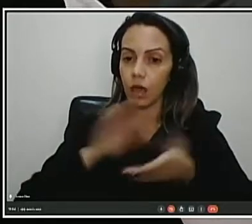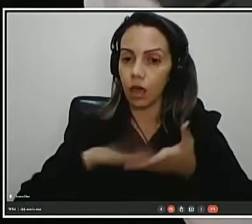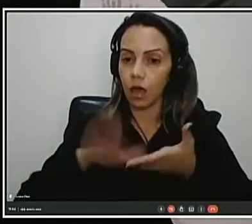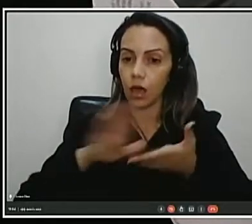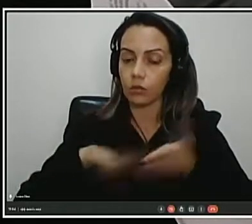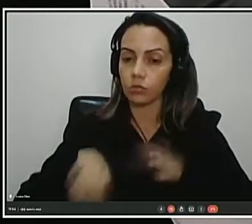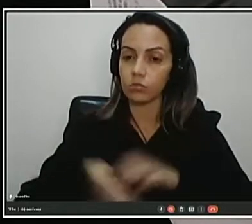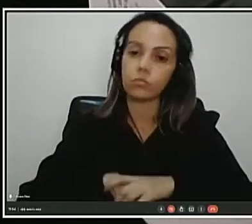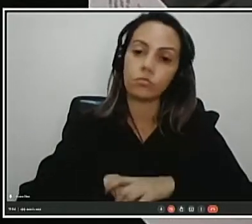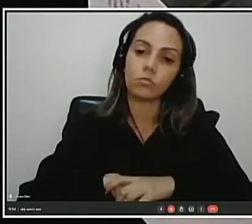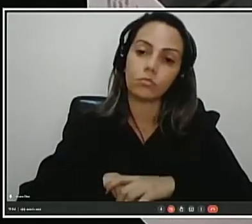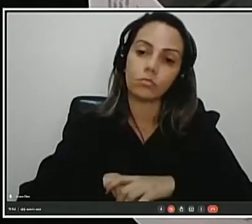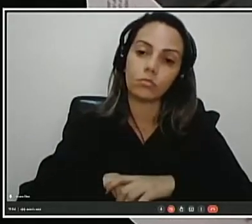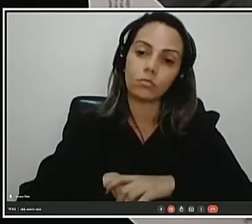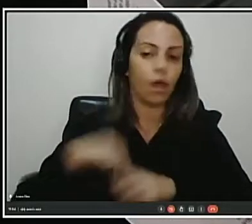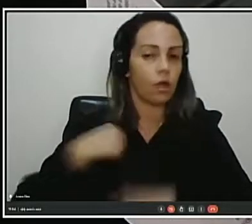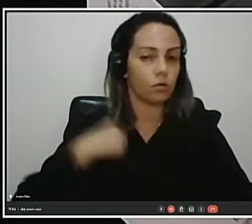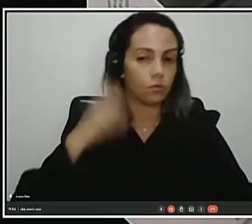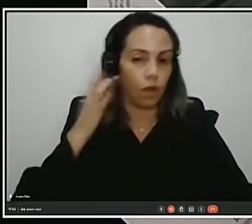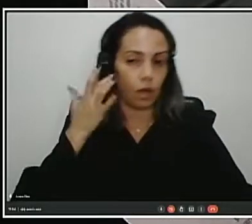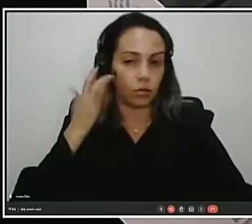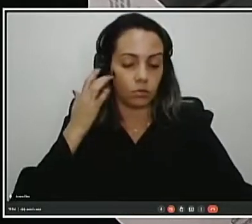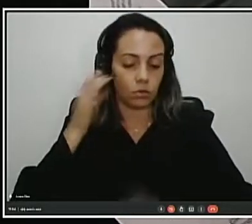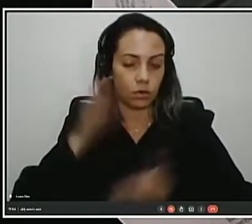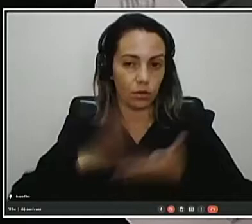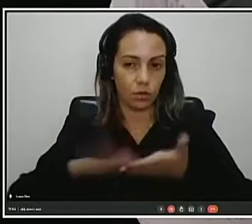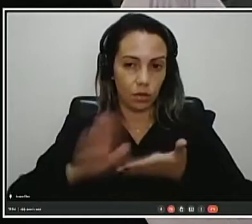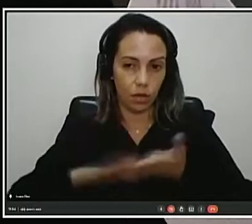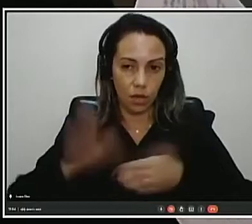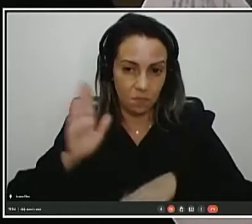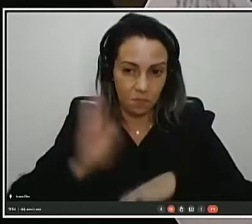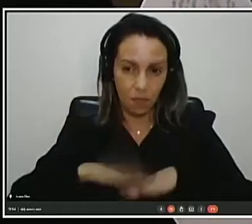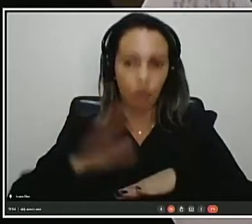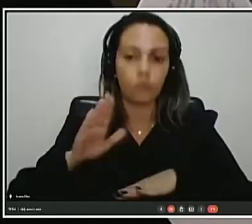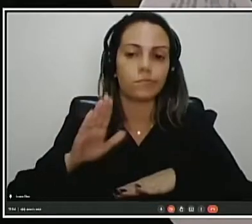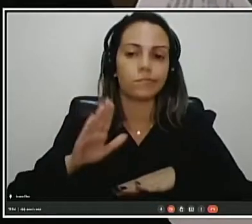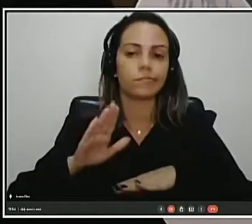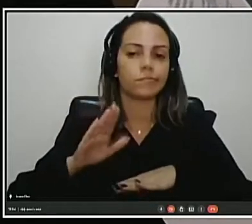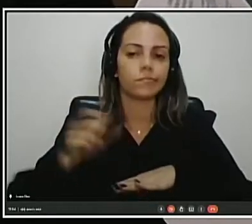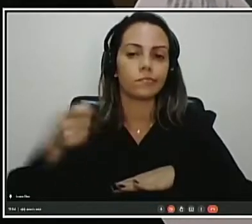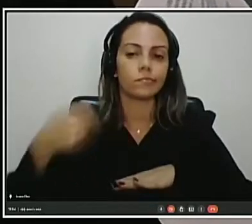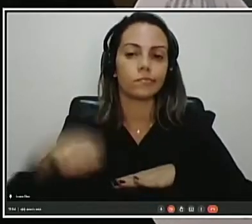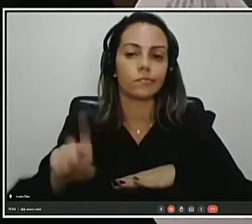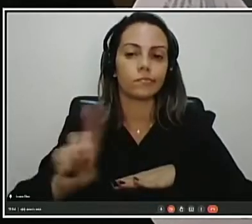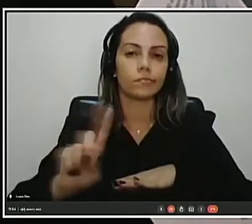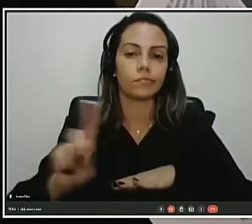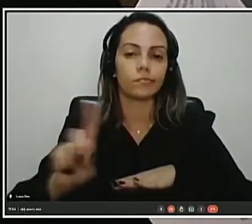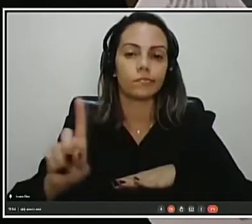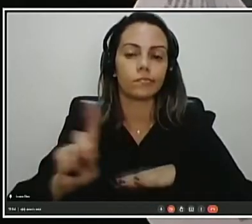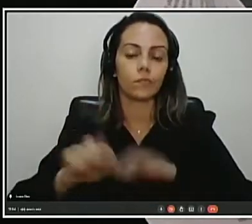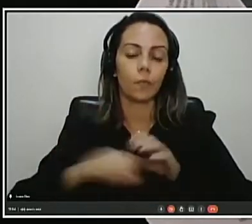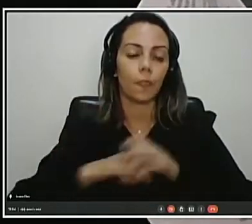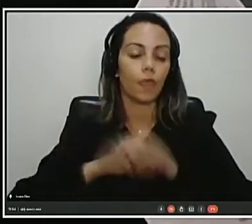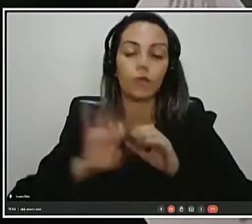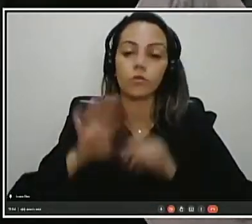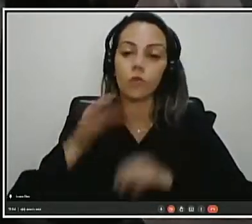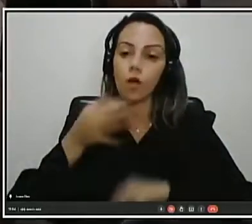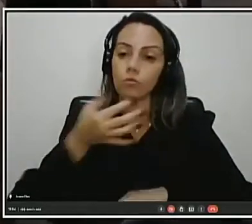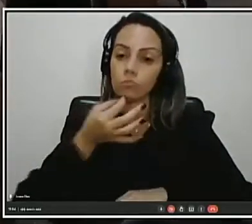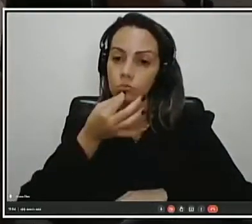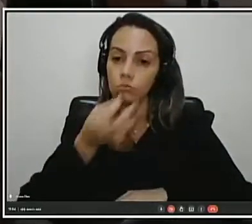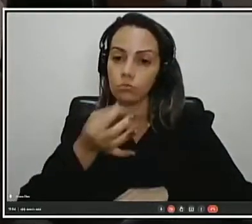aqui onerar mais o município do que já tem, né? Só uma observação.